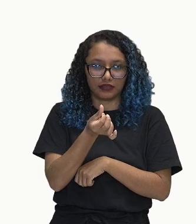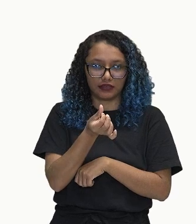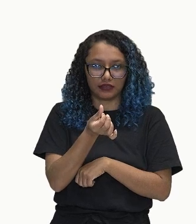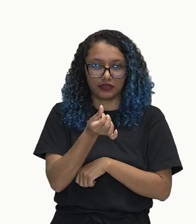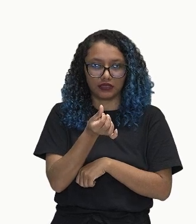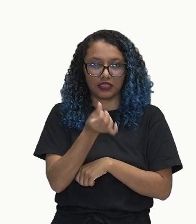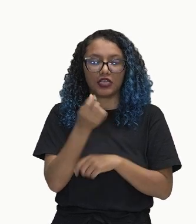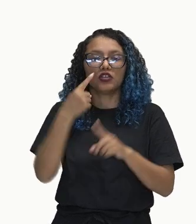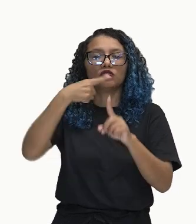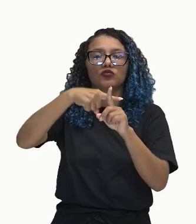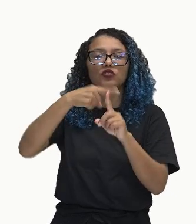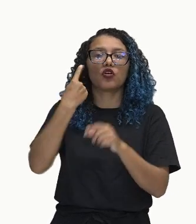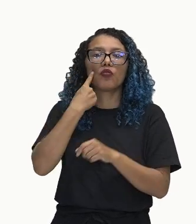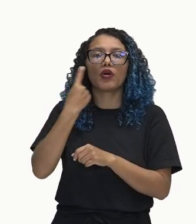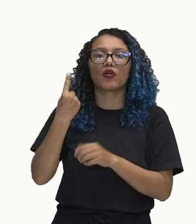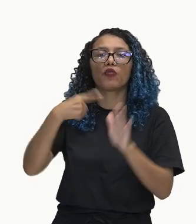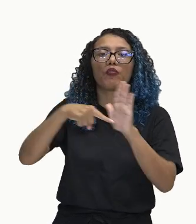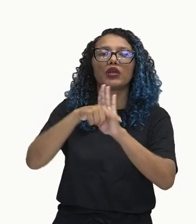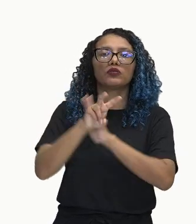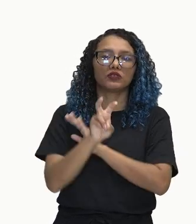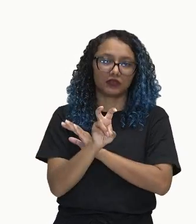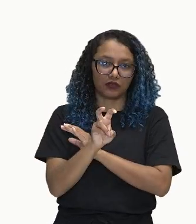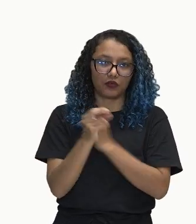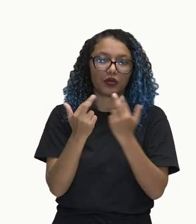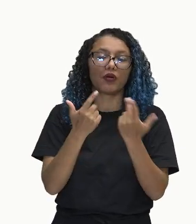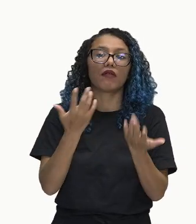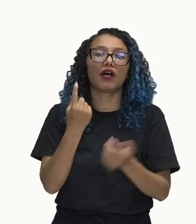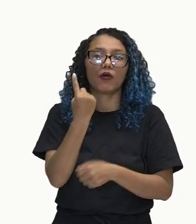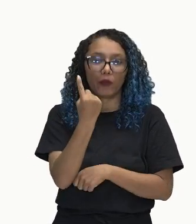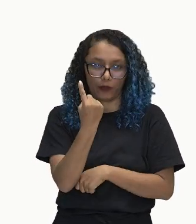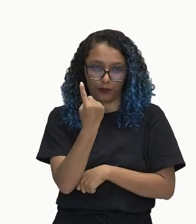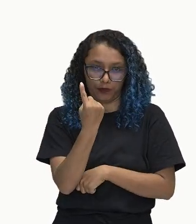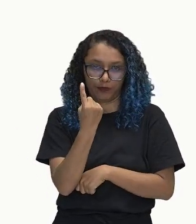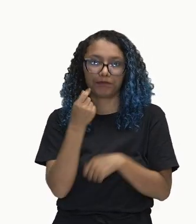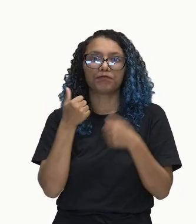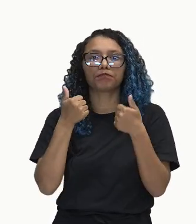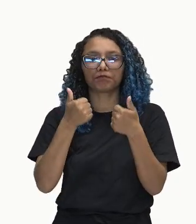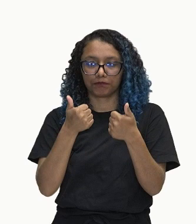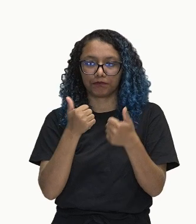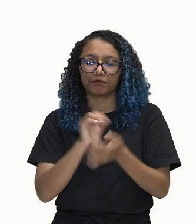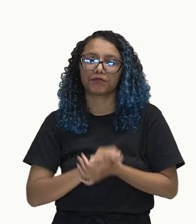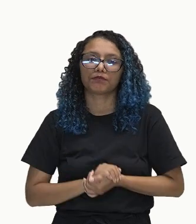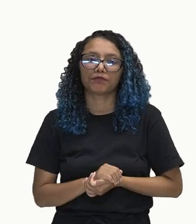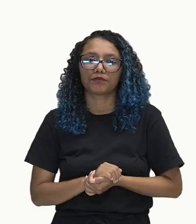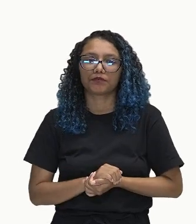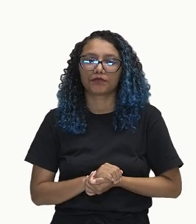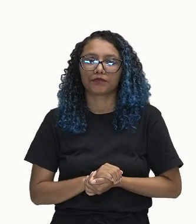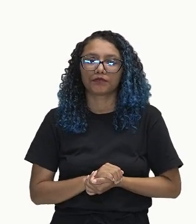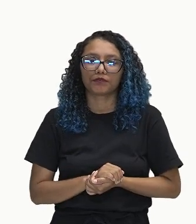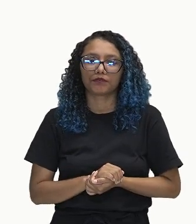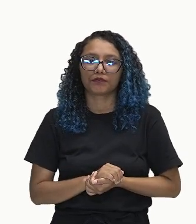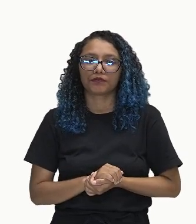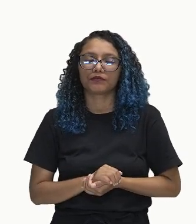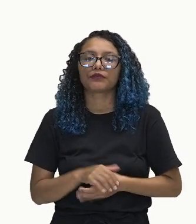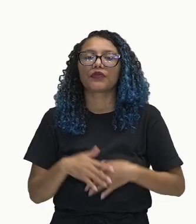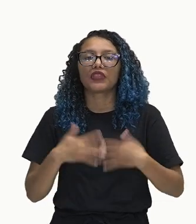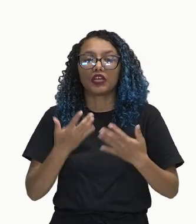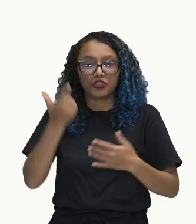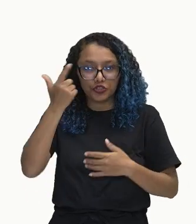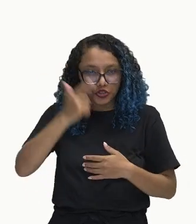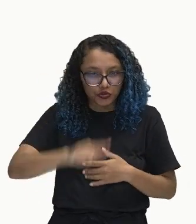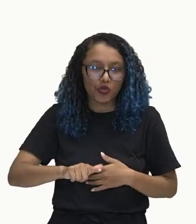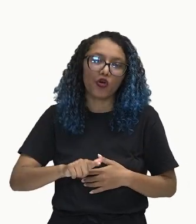somar 6 com menos 5, que vai dar 1 no caso, beleza? Desse resultado, você vai fazer